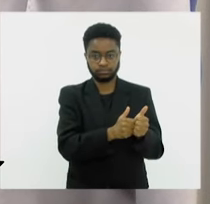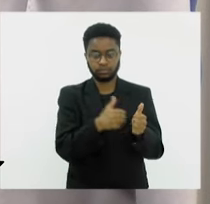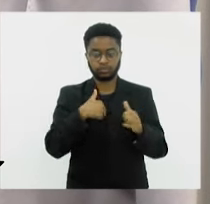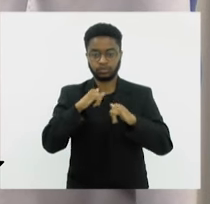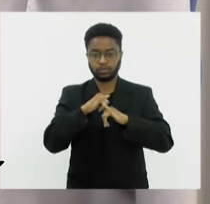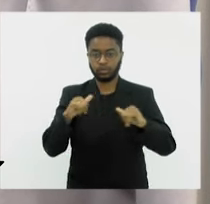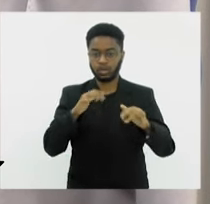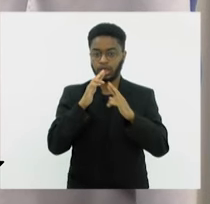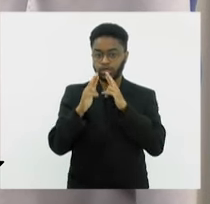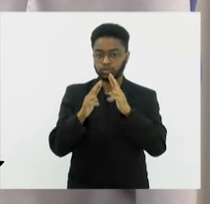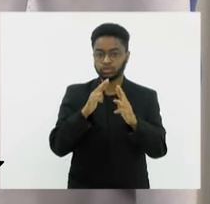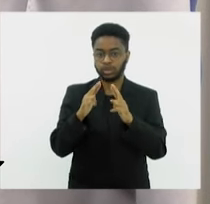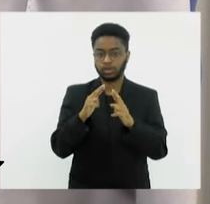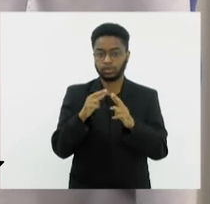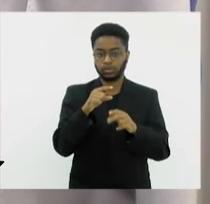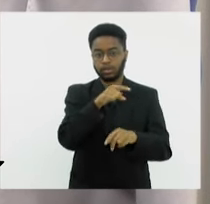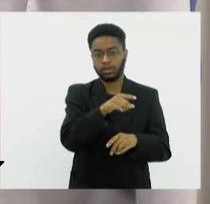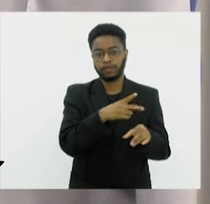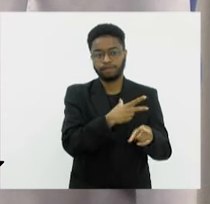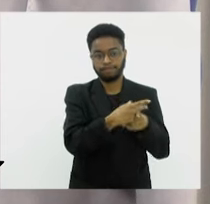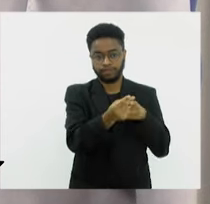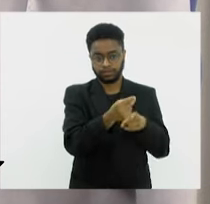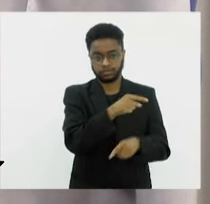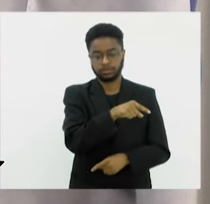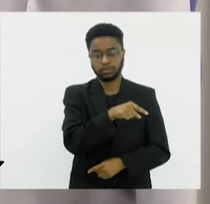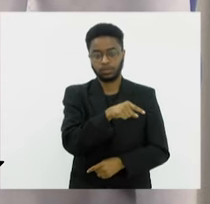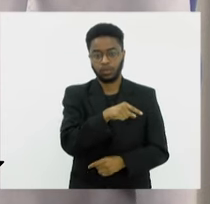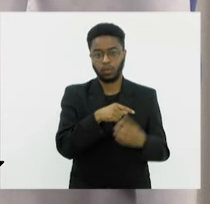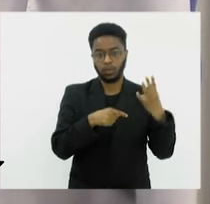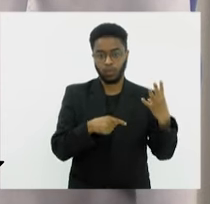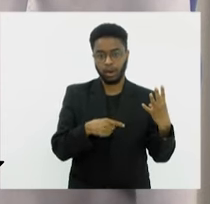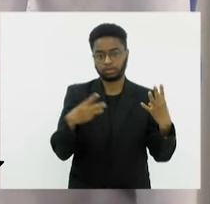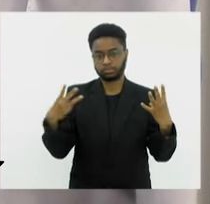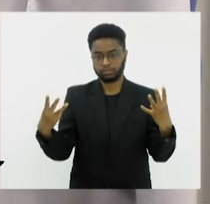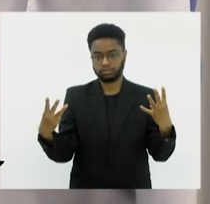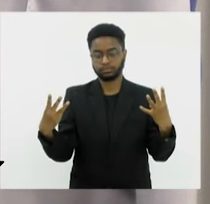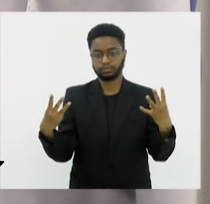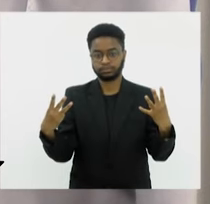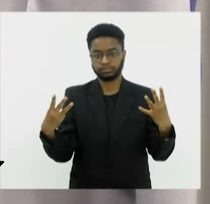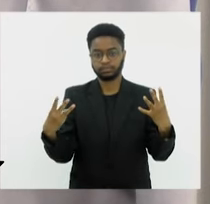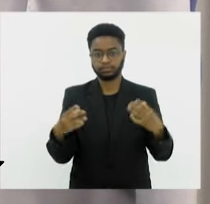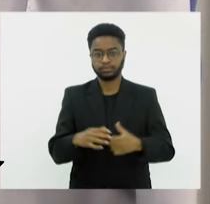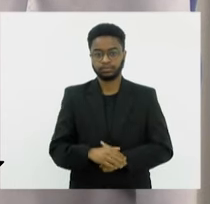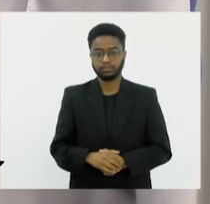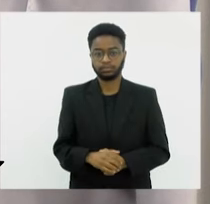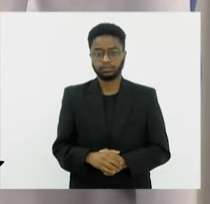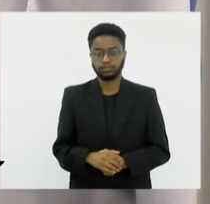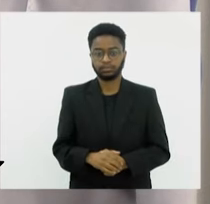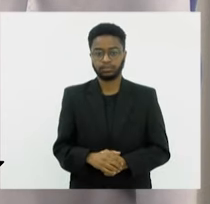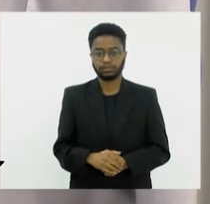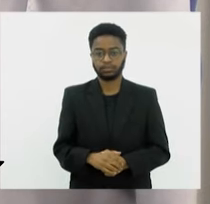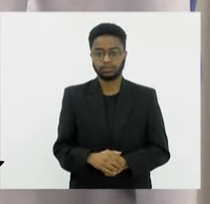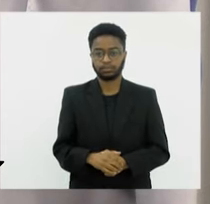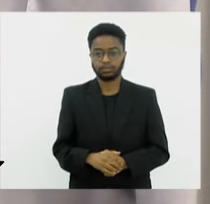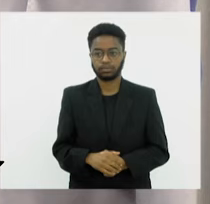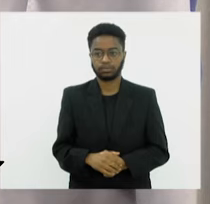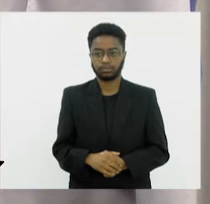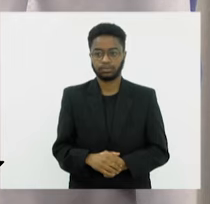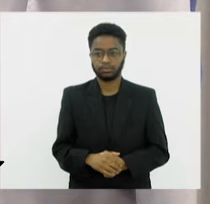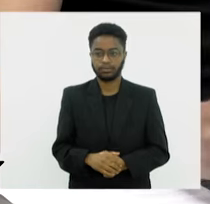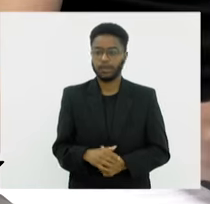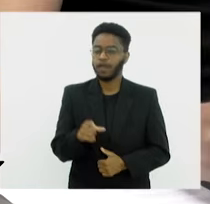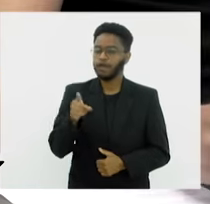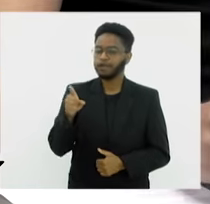proclamo o resultado, venceu o voto divergente por 4-3. Está proclamado. Veja o resultado. Que Vossa Excelência